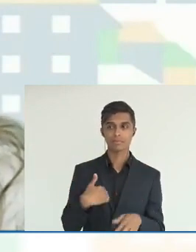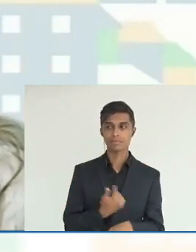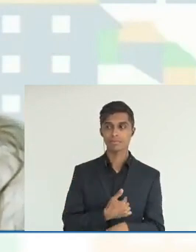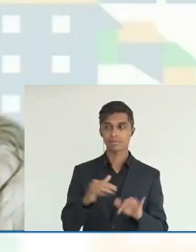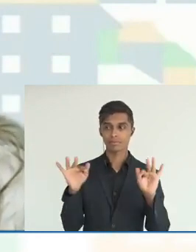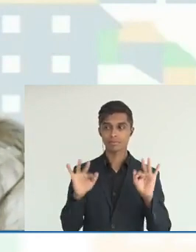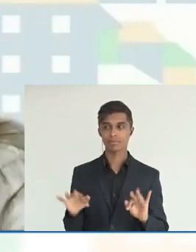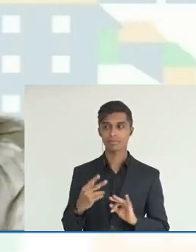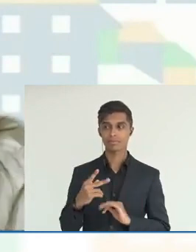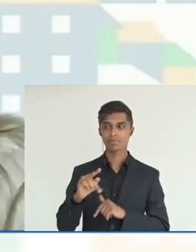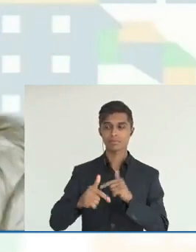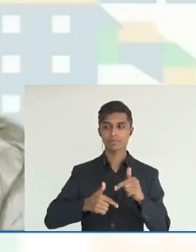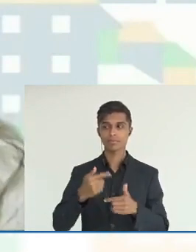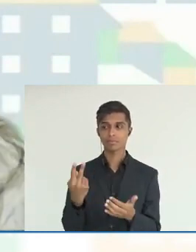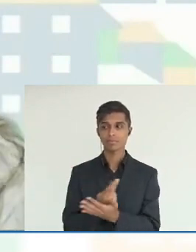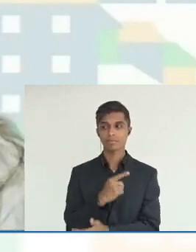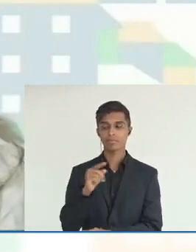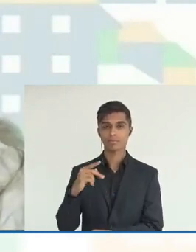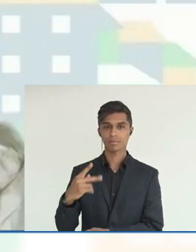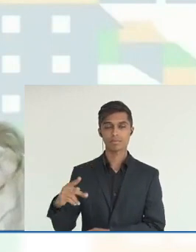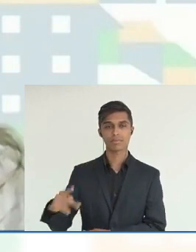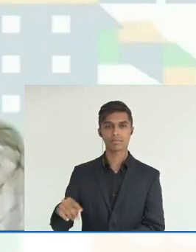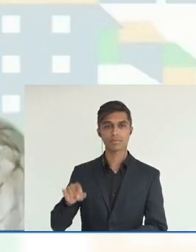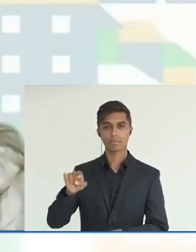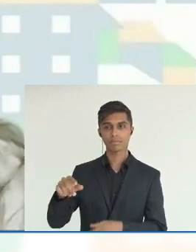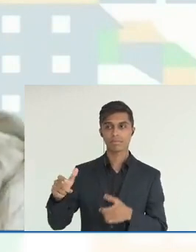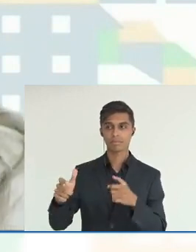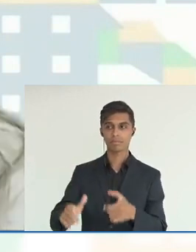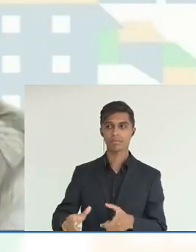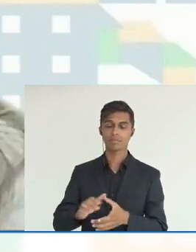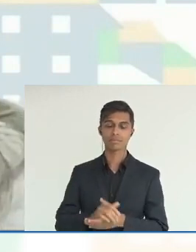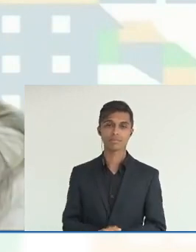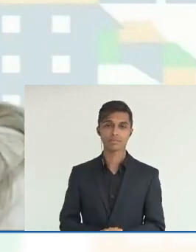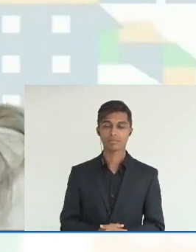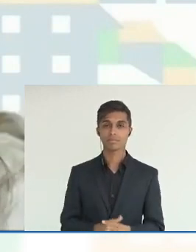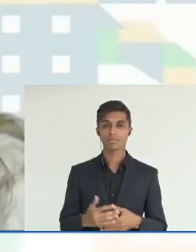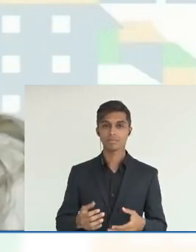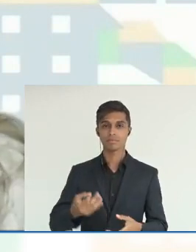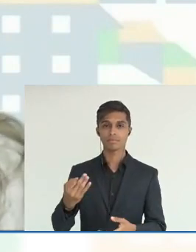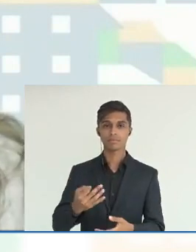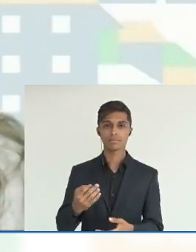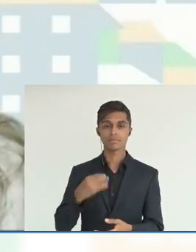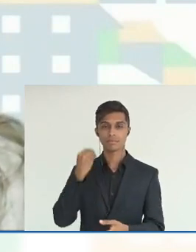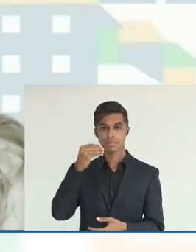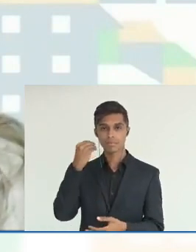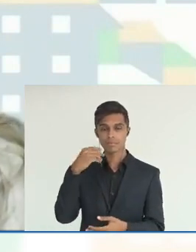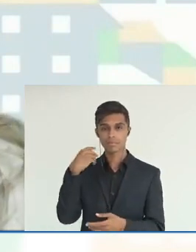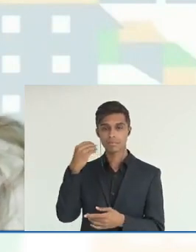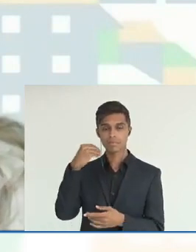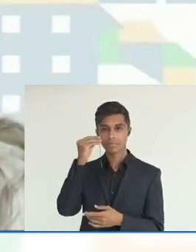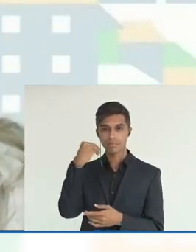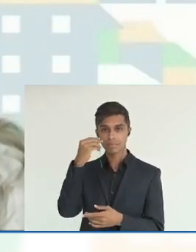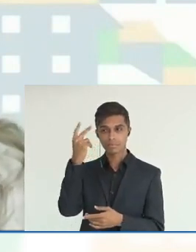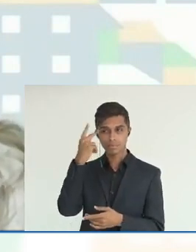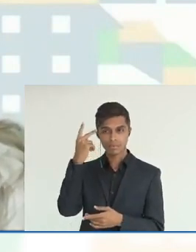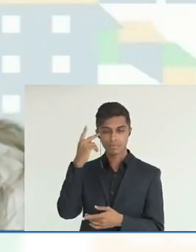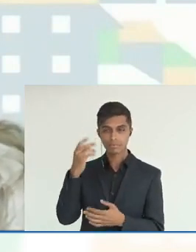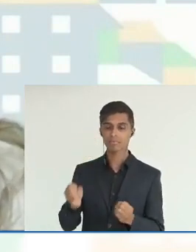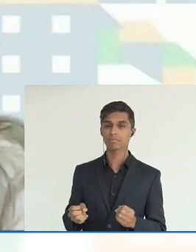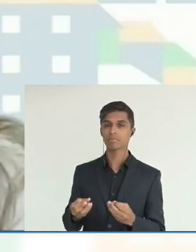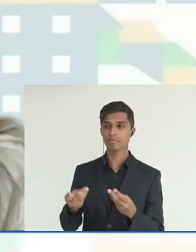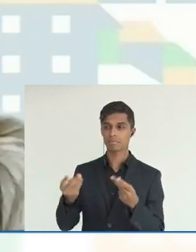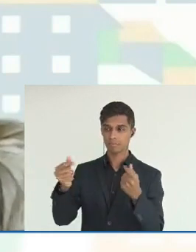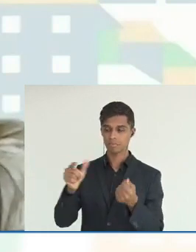felizes em ver o trabalho que é realizado por vocês aí no território. E, com certeza, a experiência de São Paulo é realmente muito